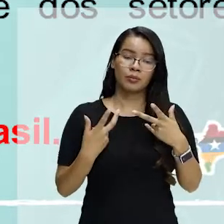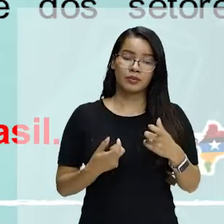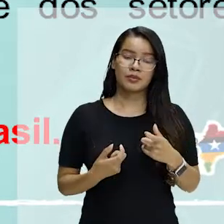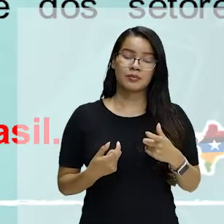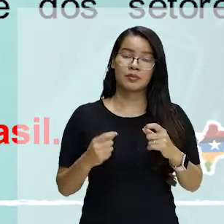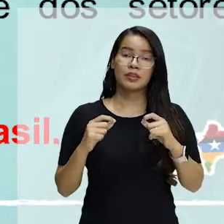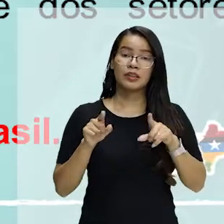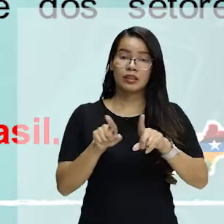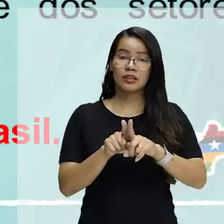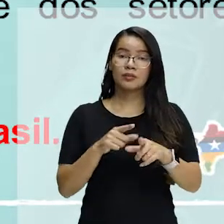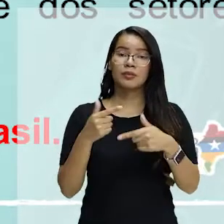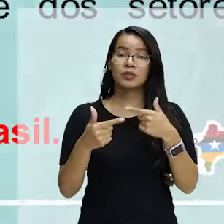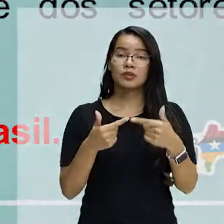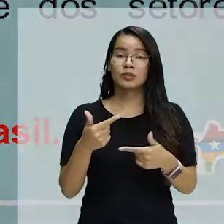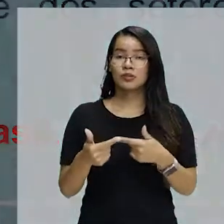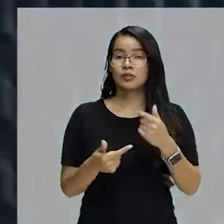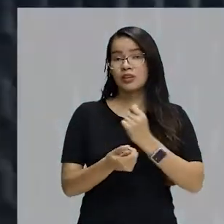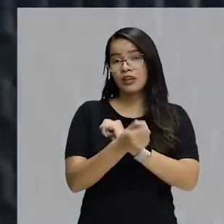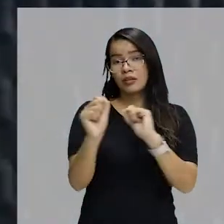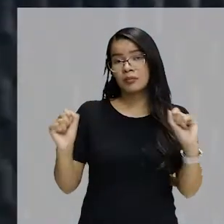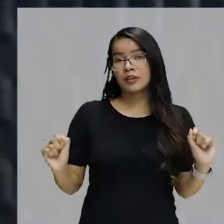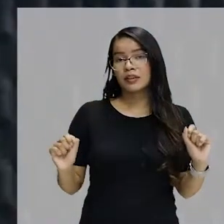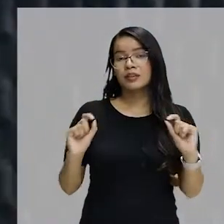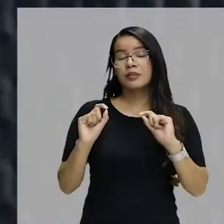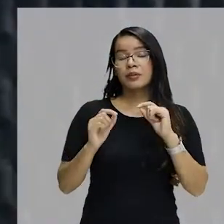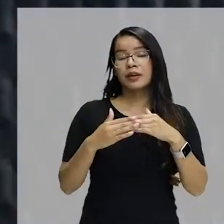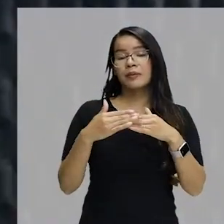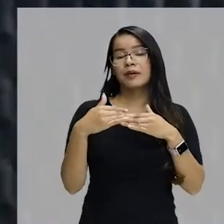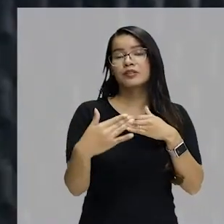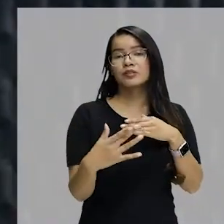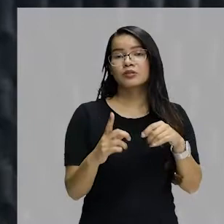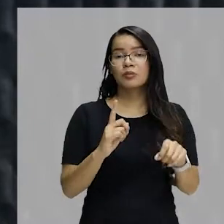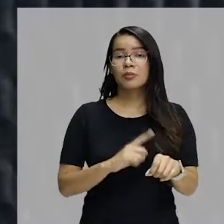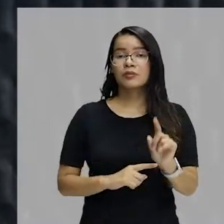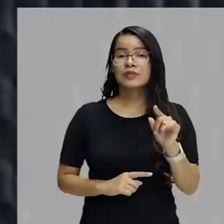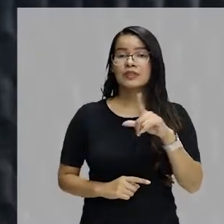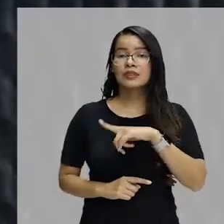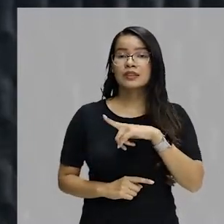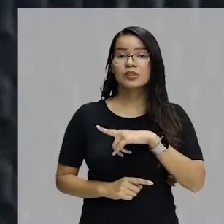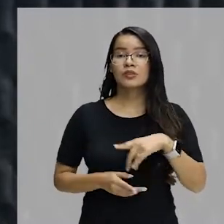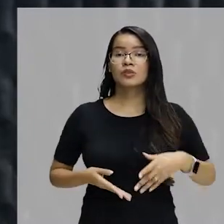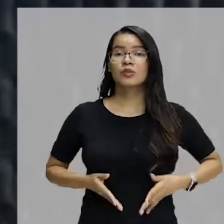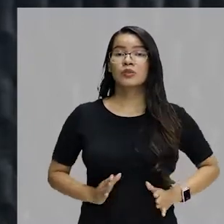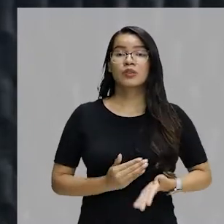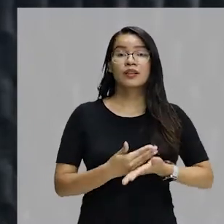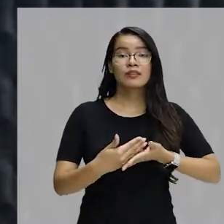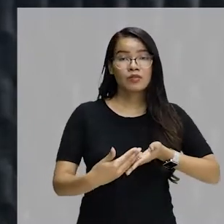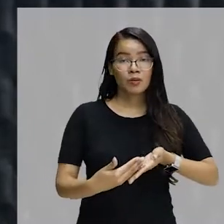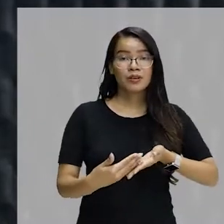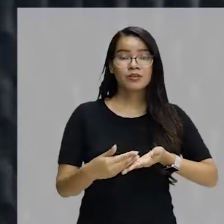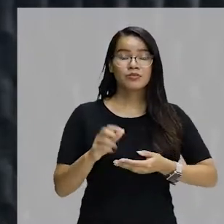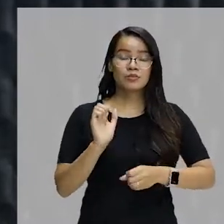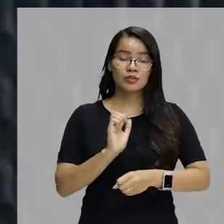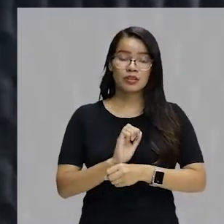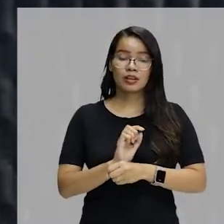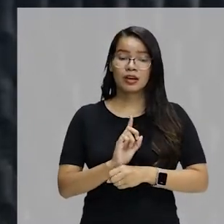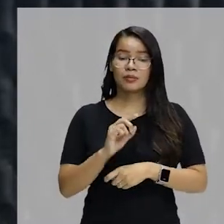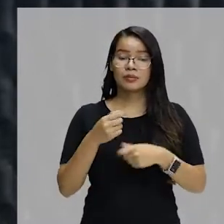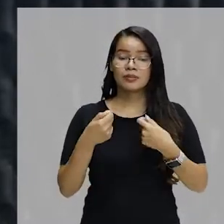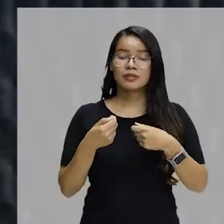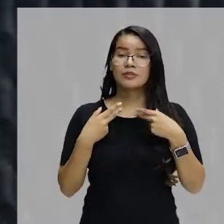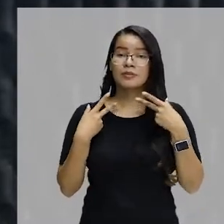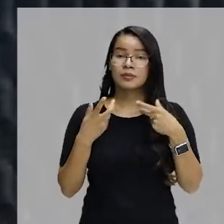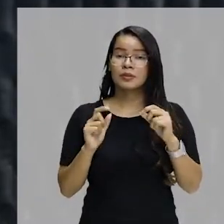até mesmo de lutas pela independência. Porque a partir do momento que você tem o nascimento desse Estado, é preciso observar